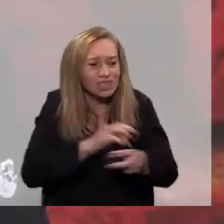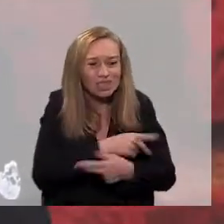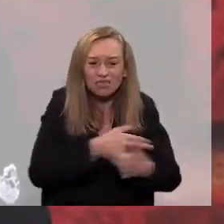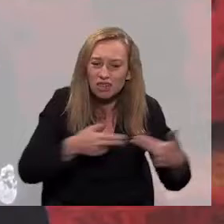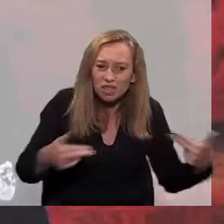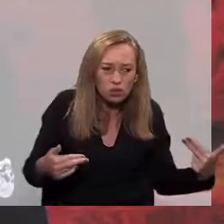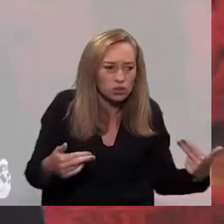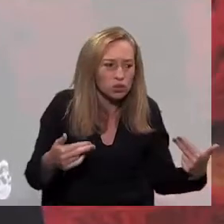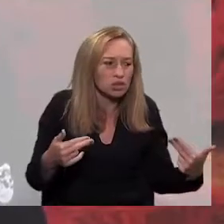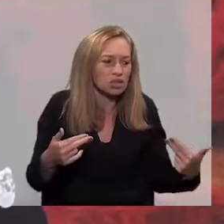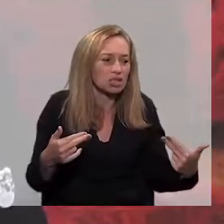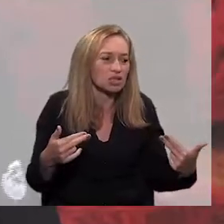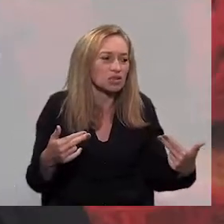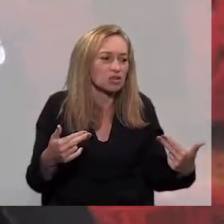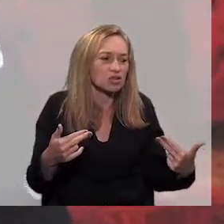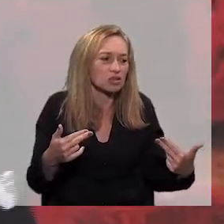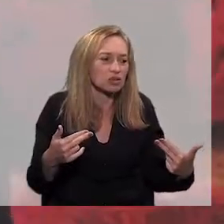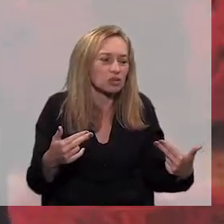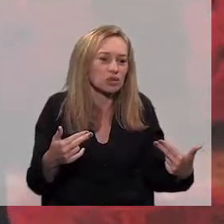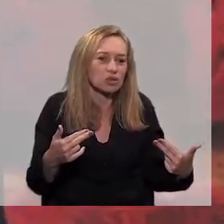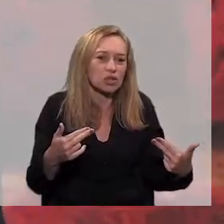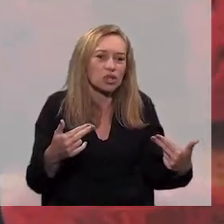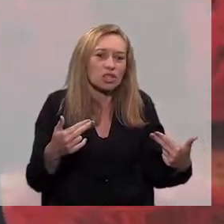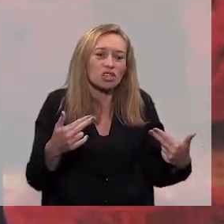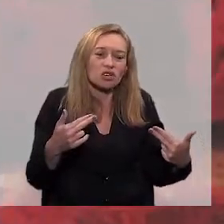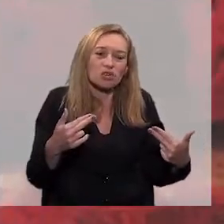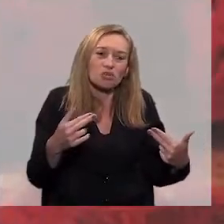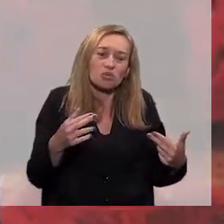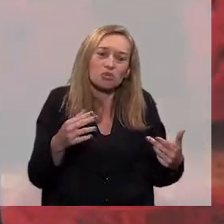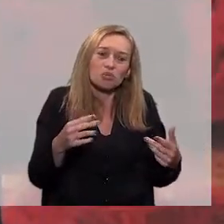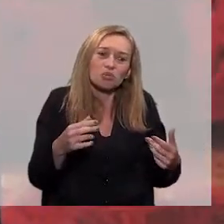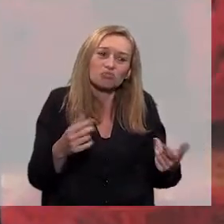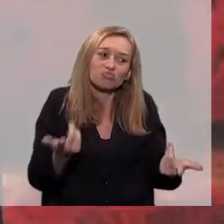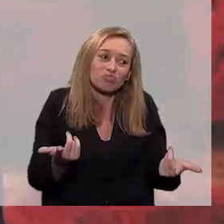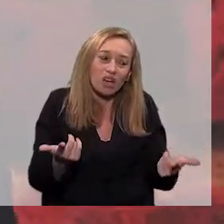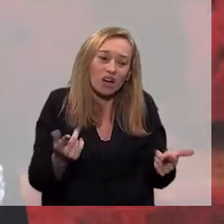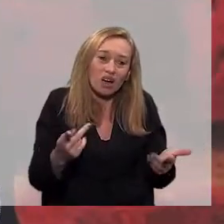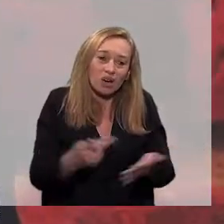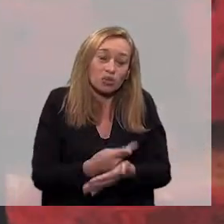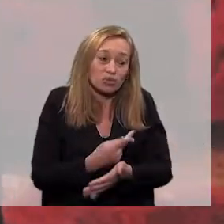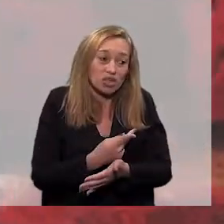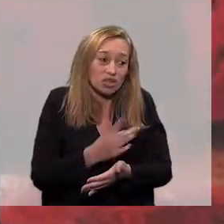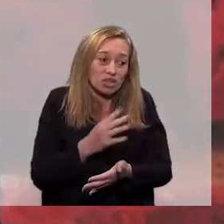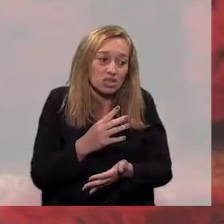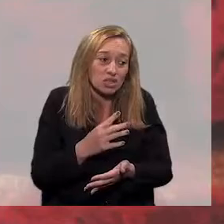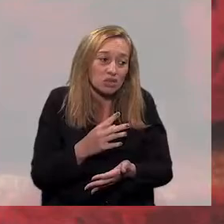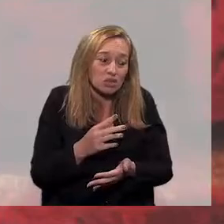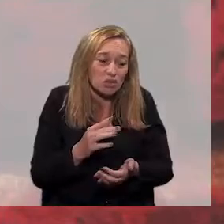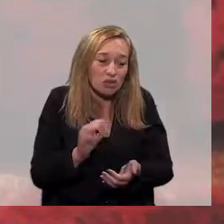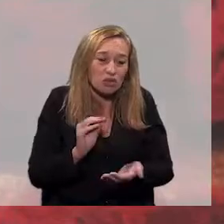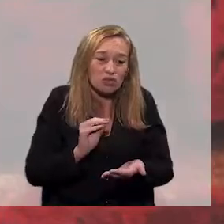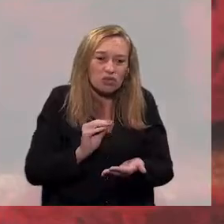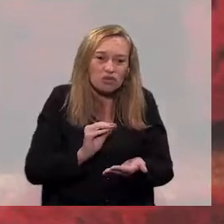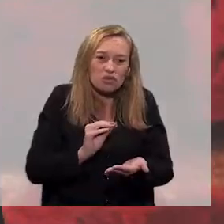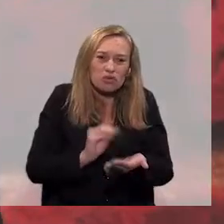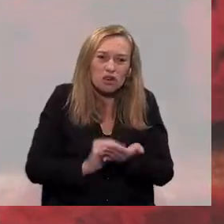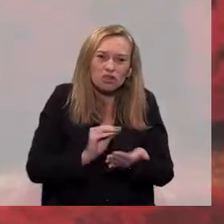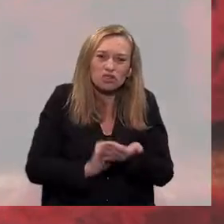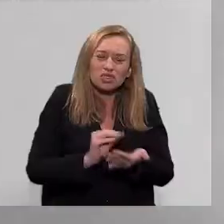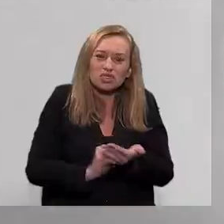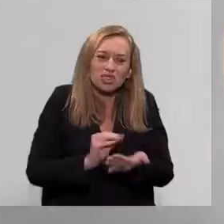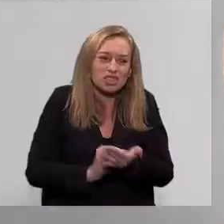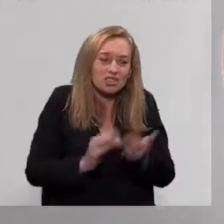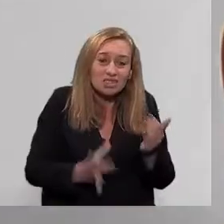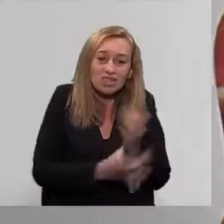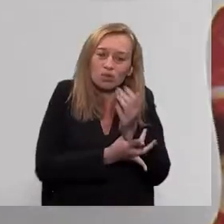que muitas coisas foram levadas ao ponto da minha insegurança, porque tudo isso que aconteceu durante os anos me